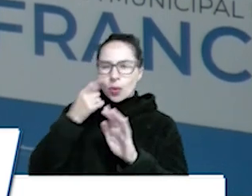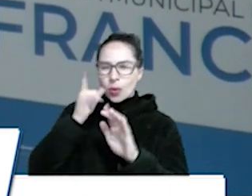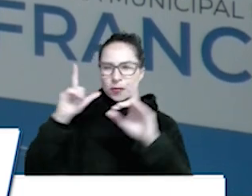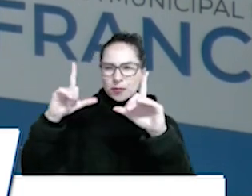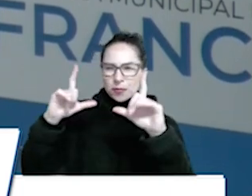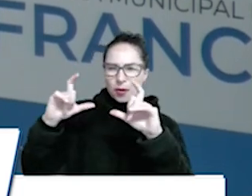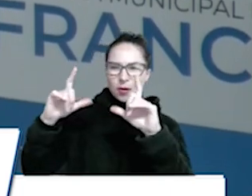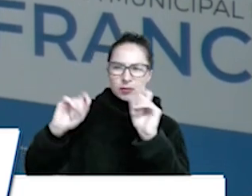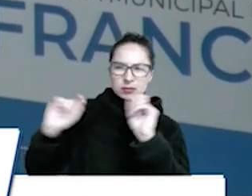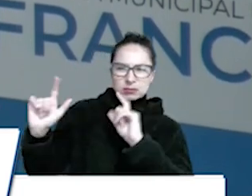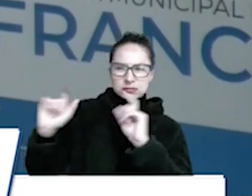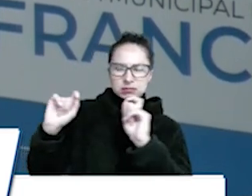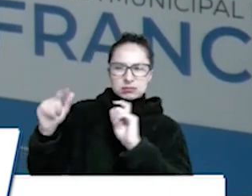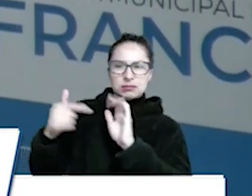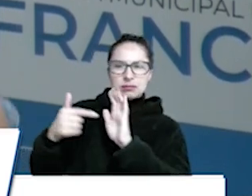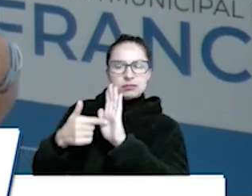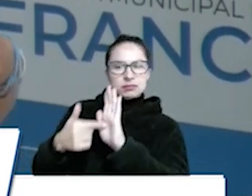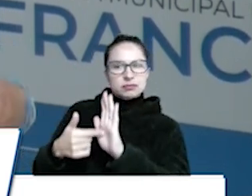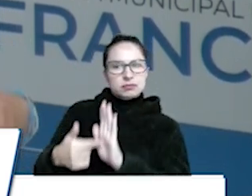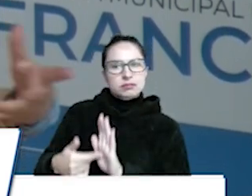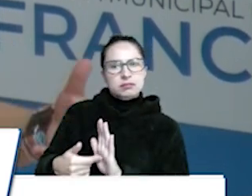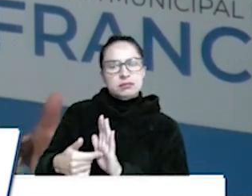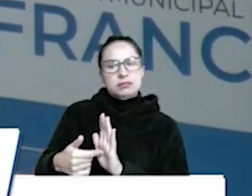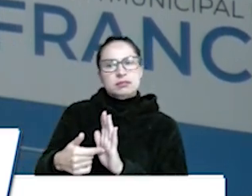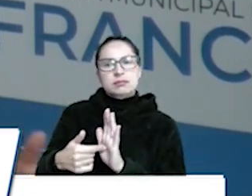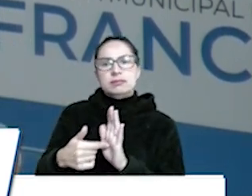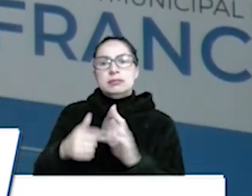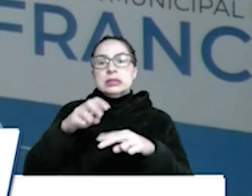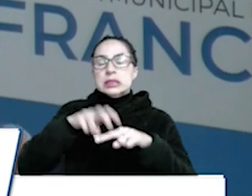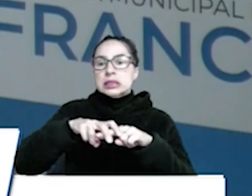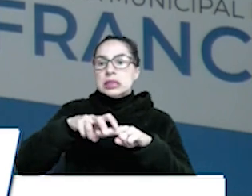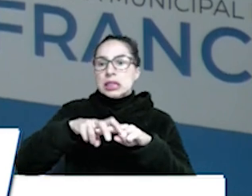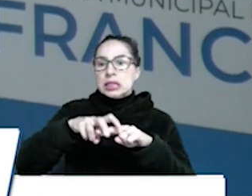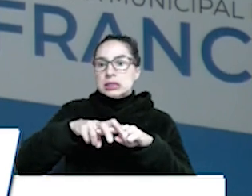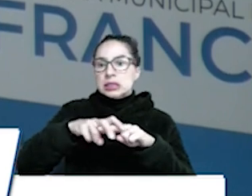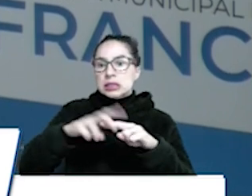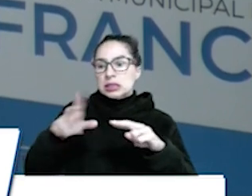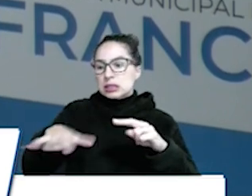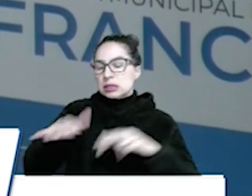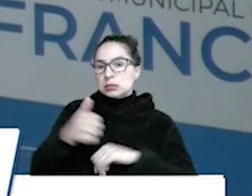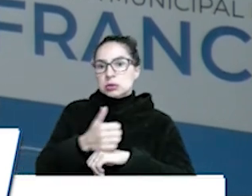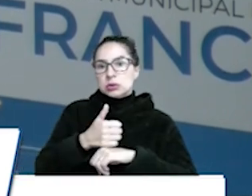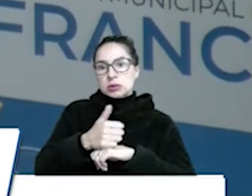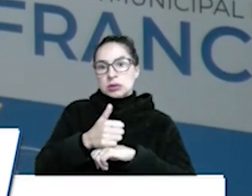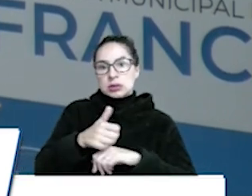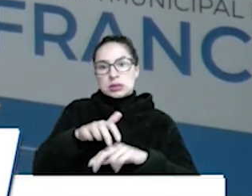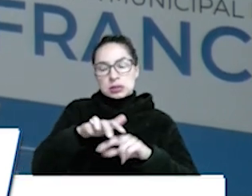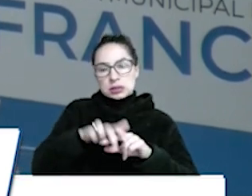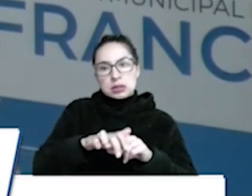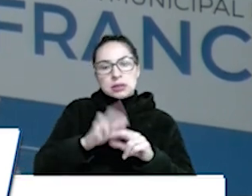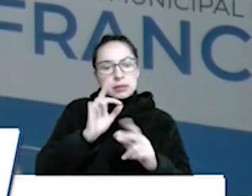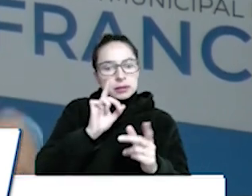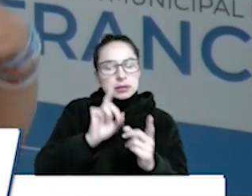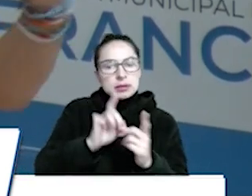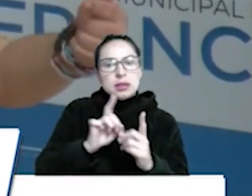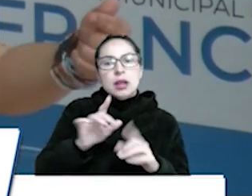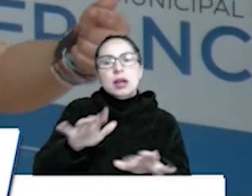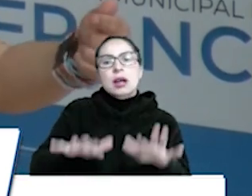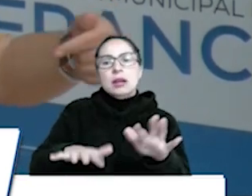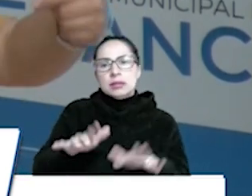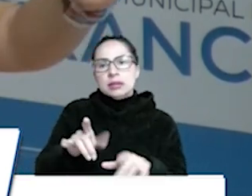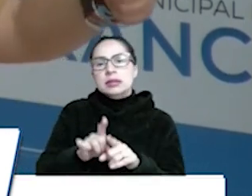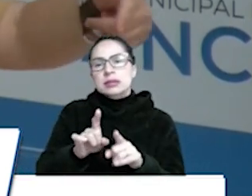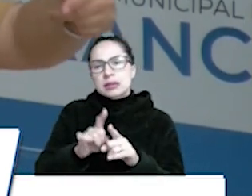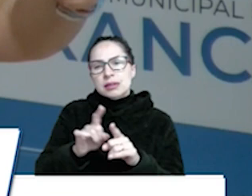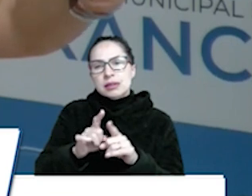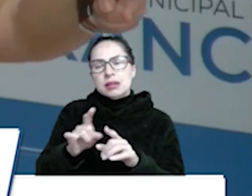mencionando, mostrando cadeiras onde esses profissionais sentam e atendem, alguns também remendados